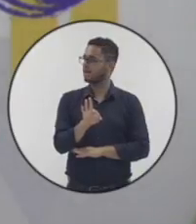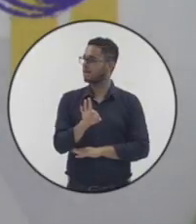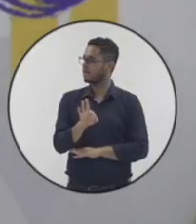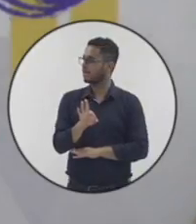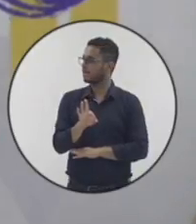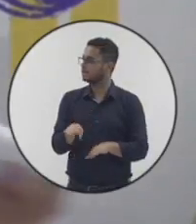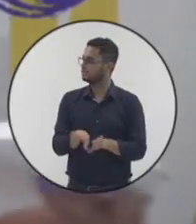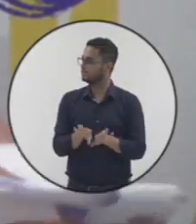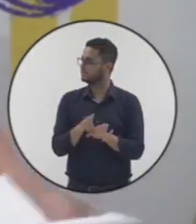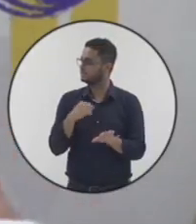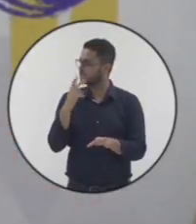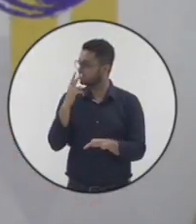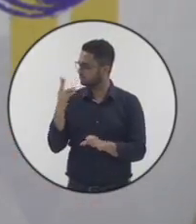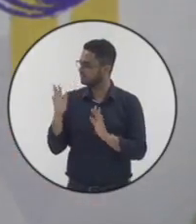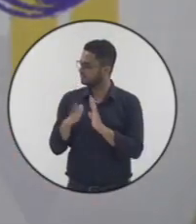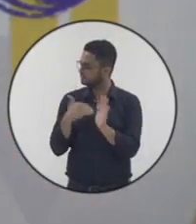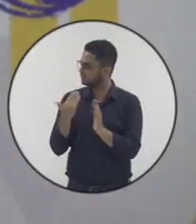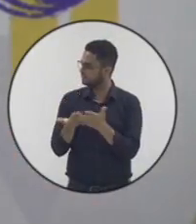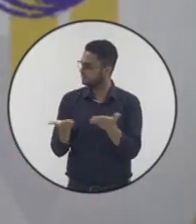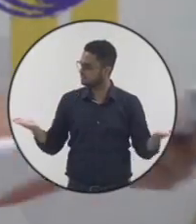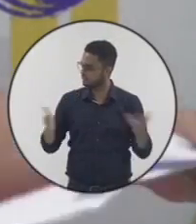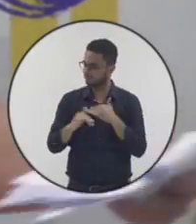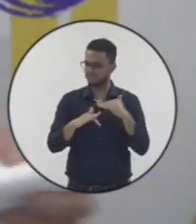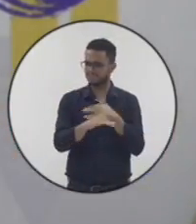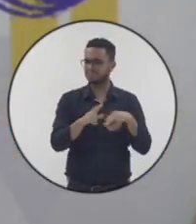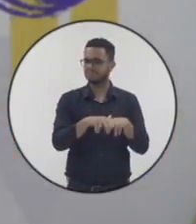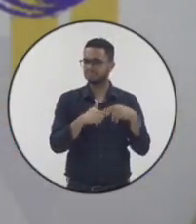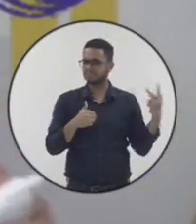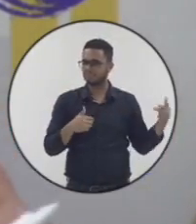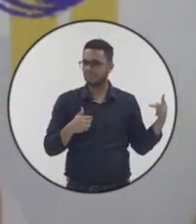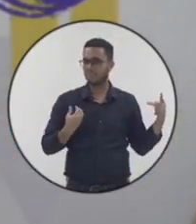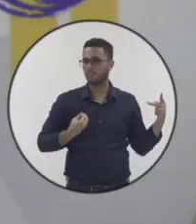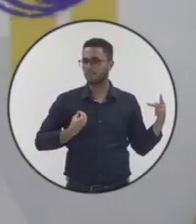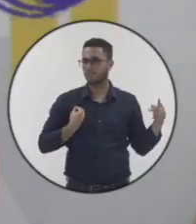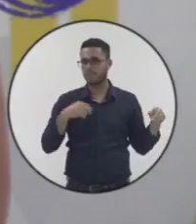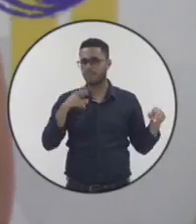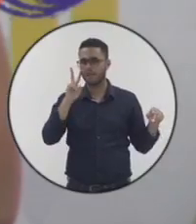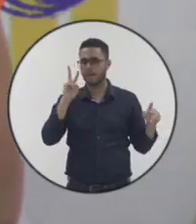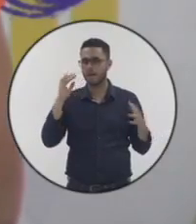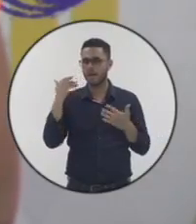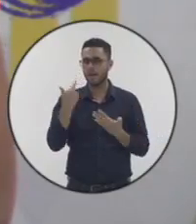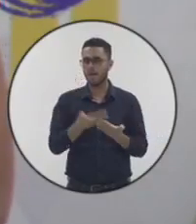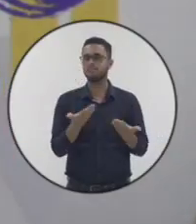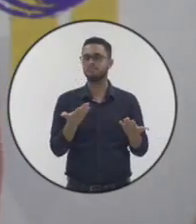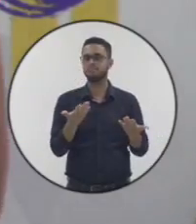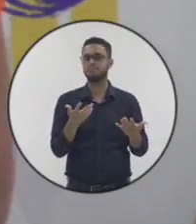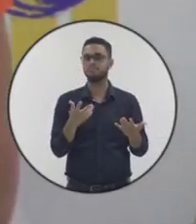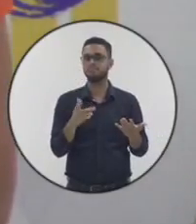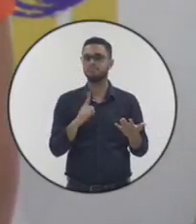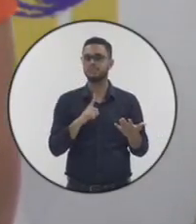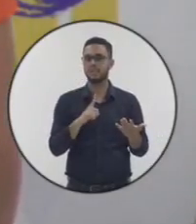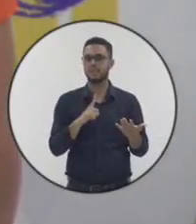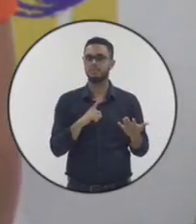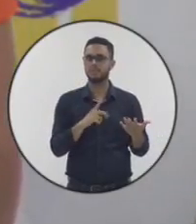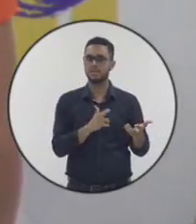e acredito que todos os movimentos que estão aqui, por conta das suas trajetórias, das suas histórias, né, com uma grande